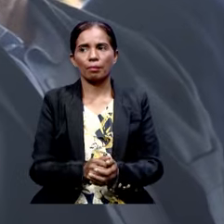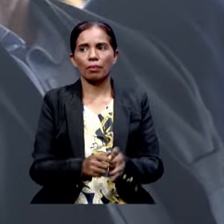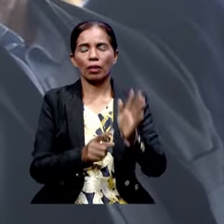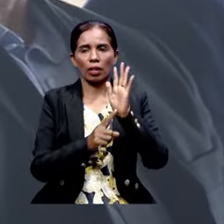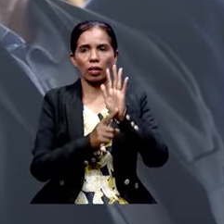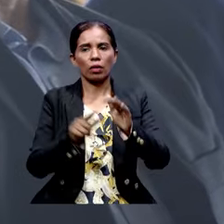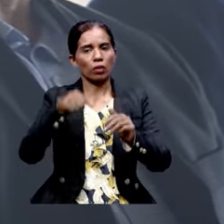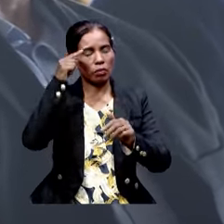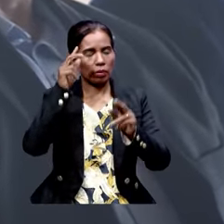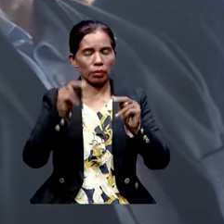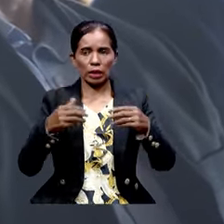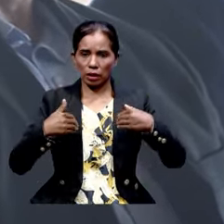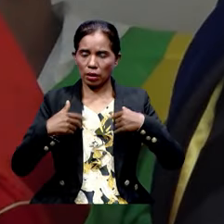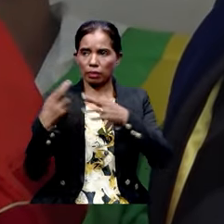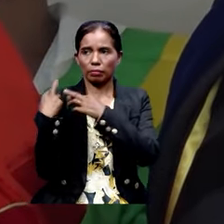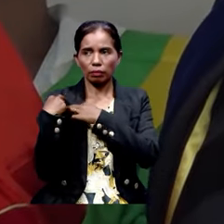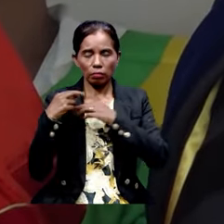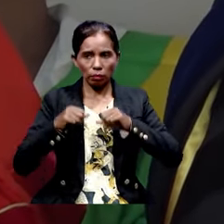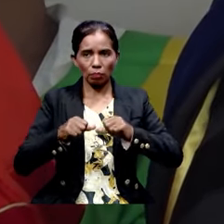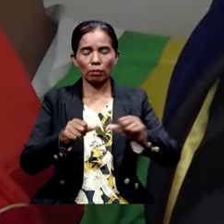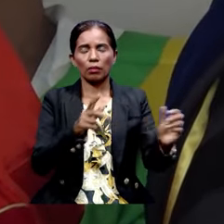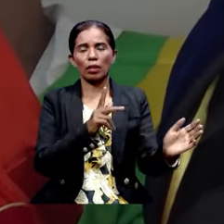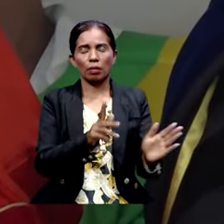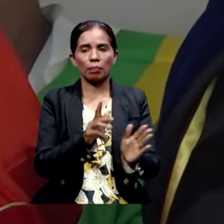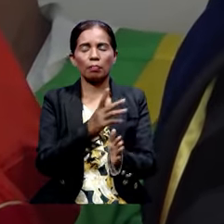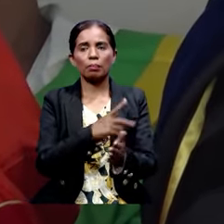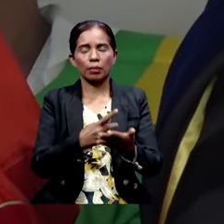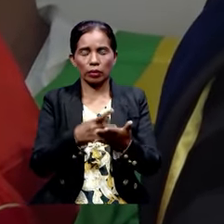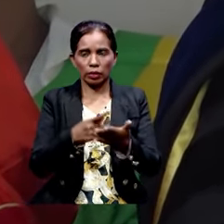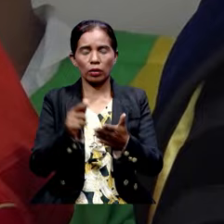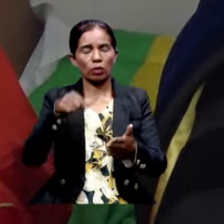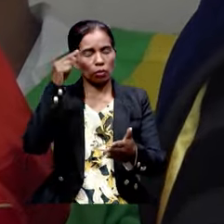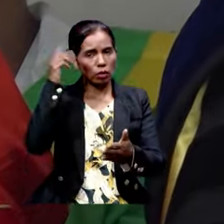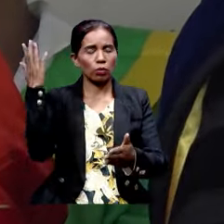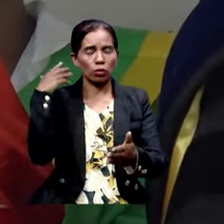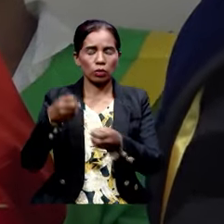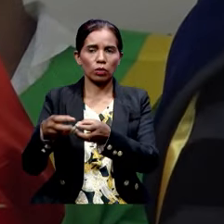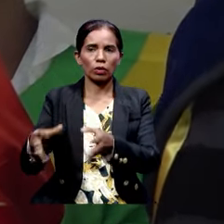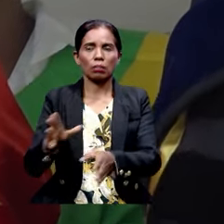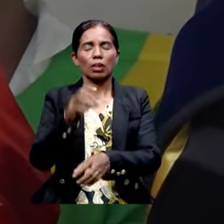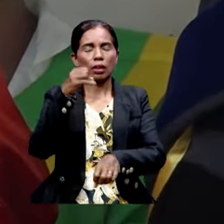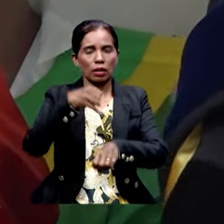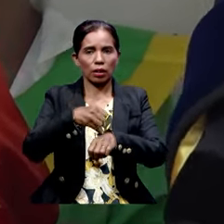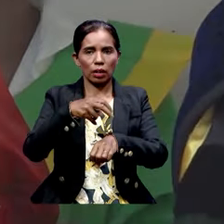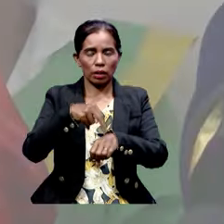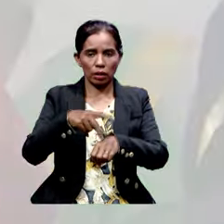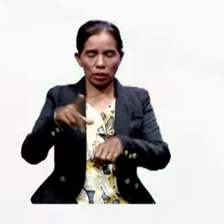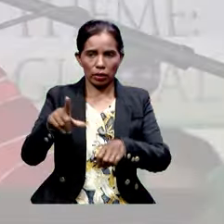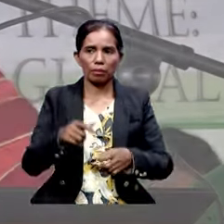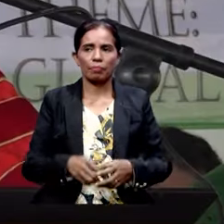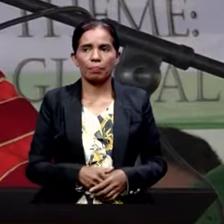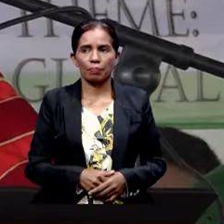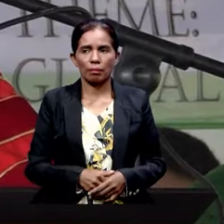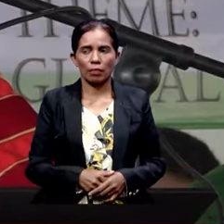governo precisa e responsabilidade, onde continua o projeto Hiraknebe, governo anterior, Husikela, para interesse nacional. Eu tenho razão para